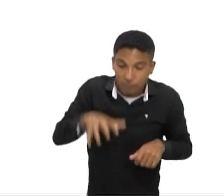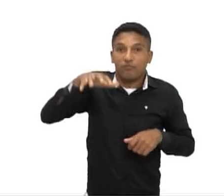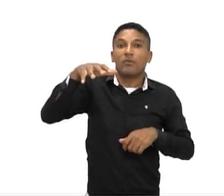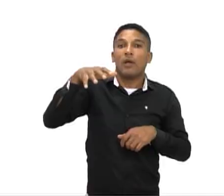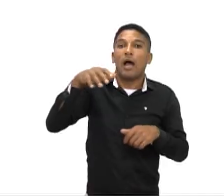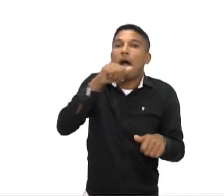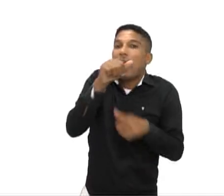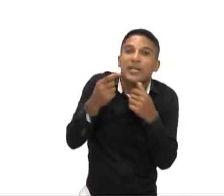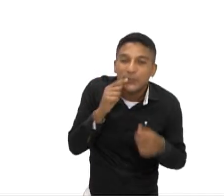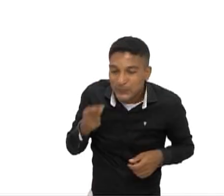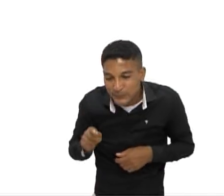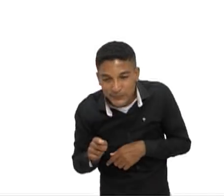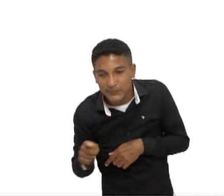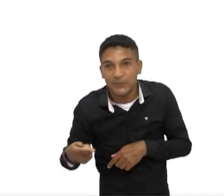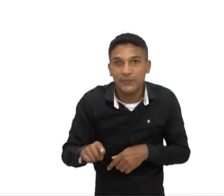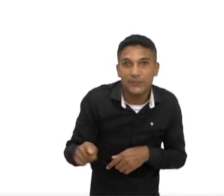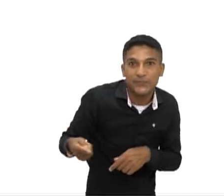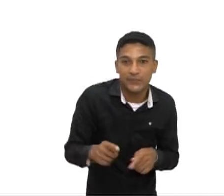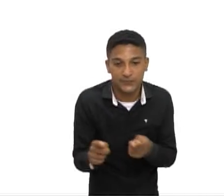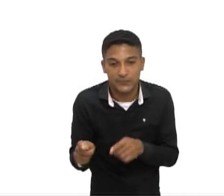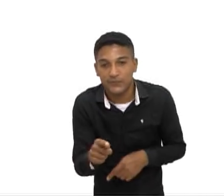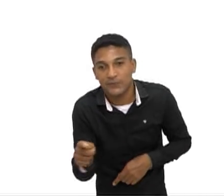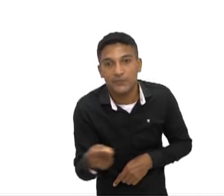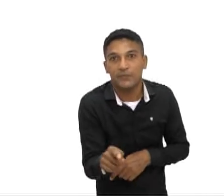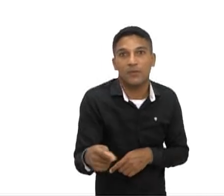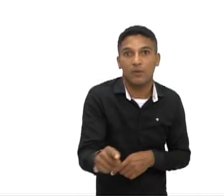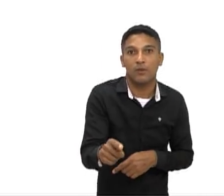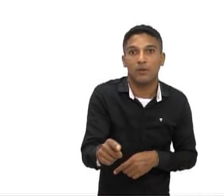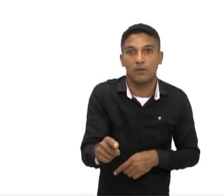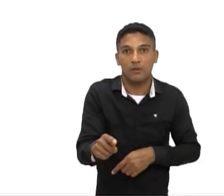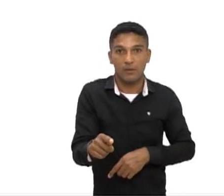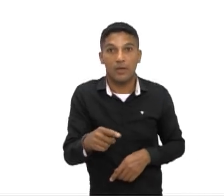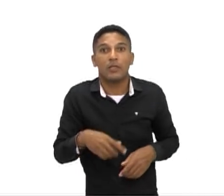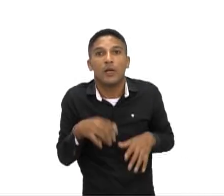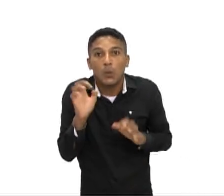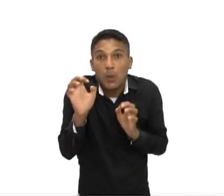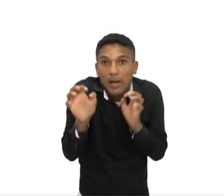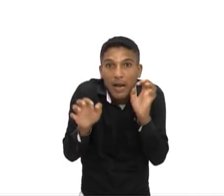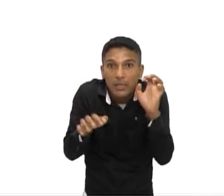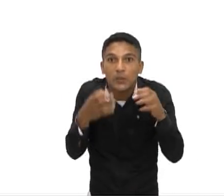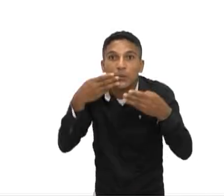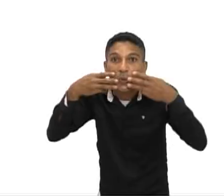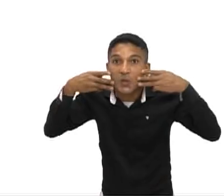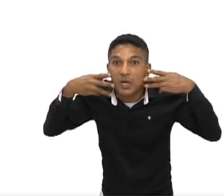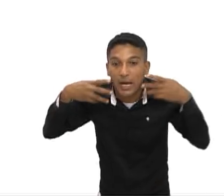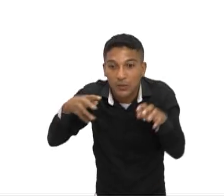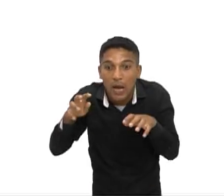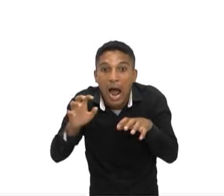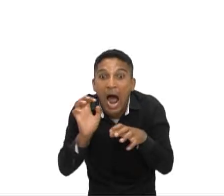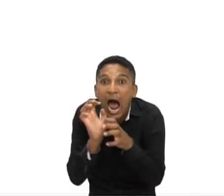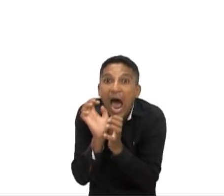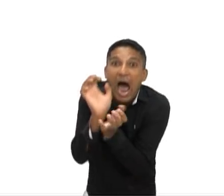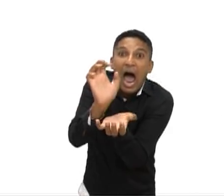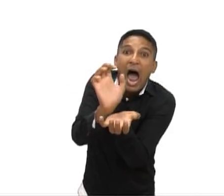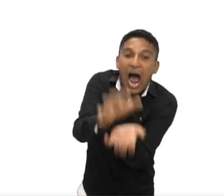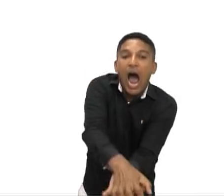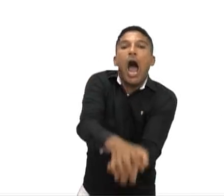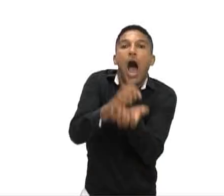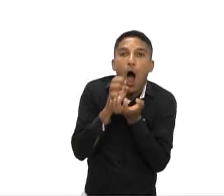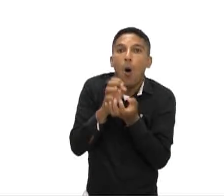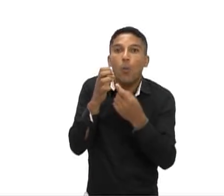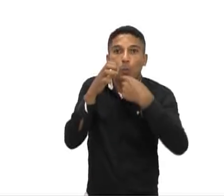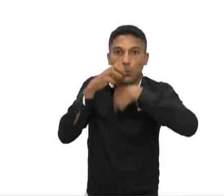a correr veloz pela sala toda. Com toda a sua astúcia, o gato devorou-o numa só bocada.